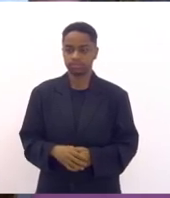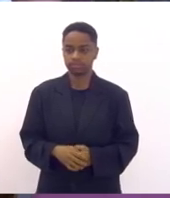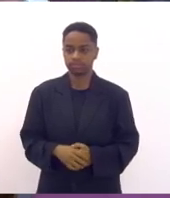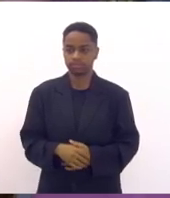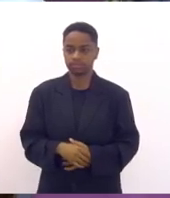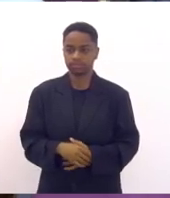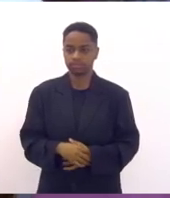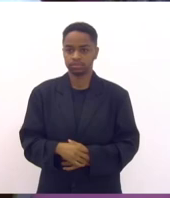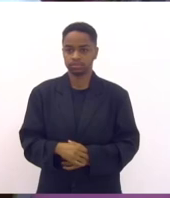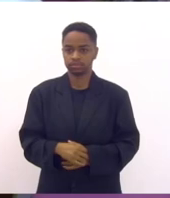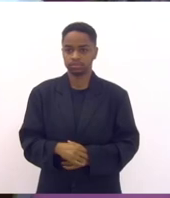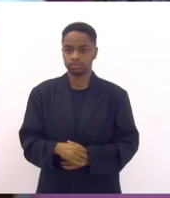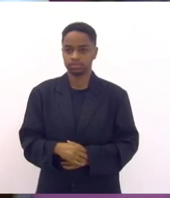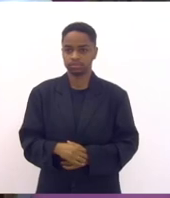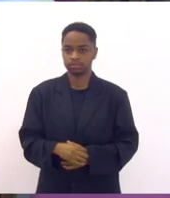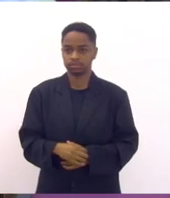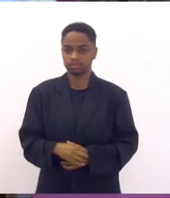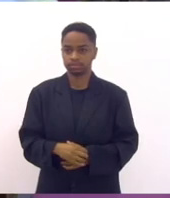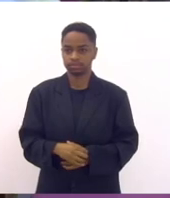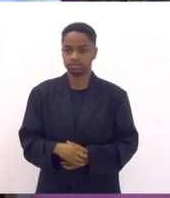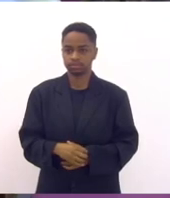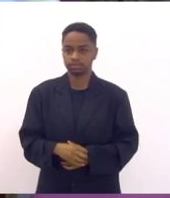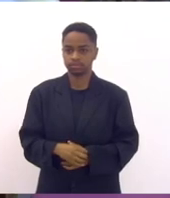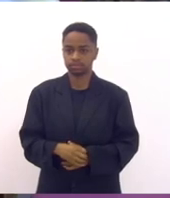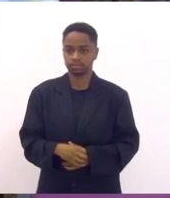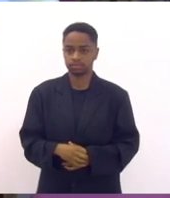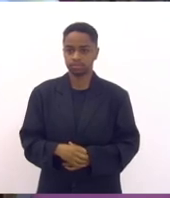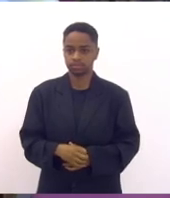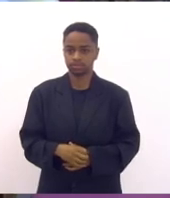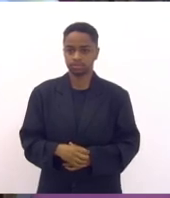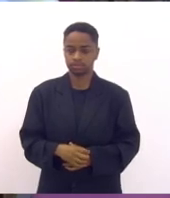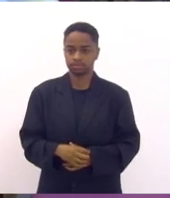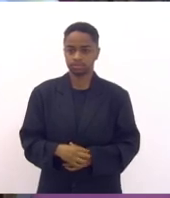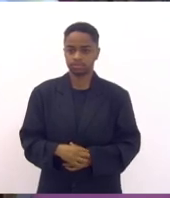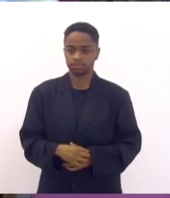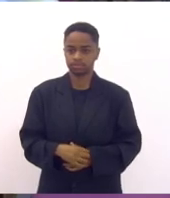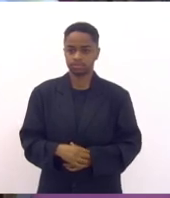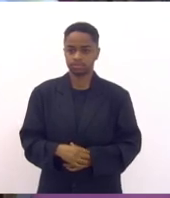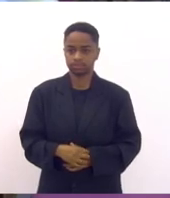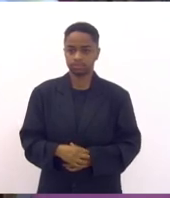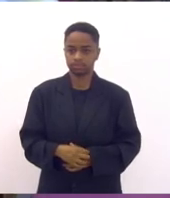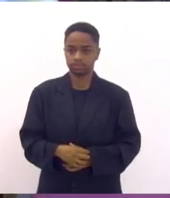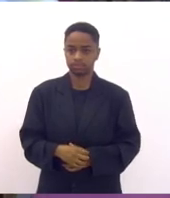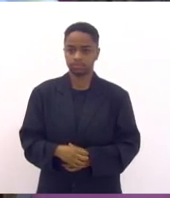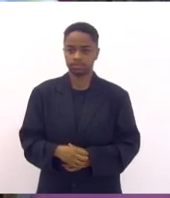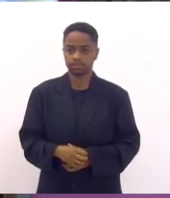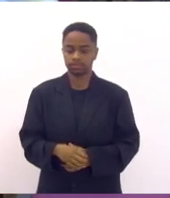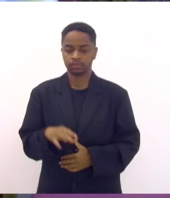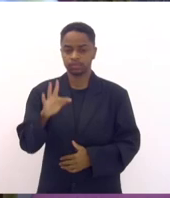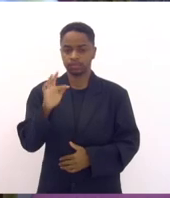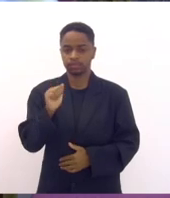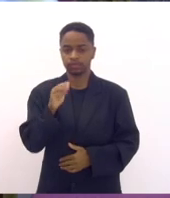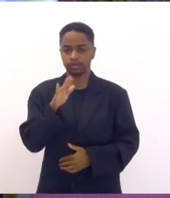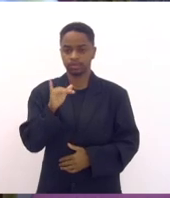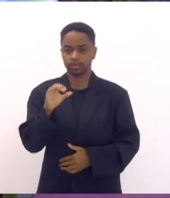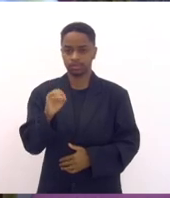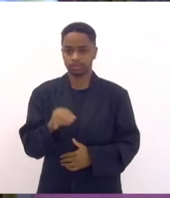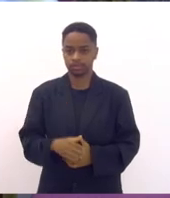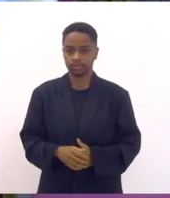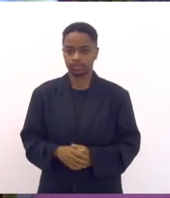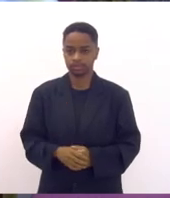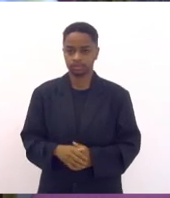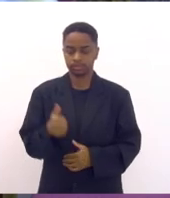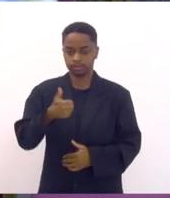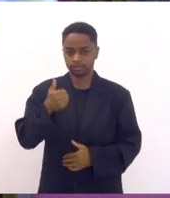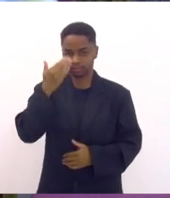fala então por favor Aqui quem Desculpa então vamos lá Fábio na verdade primeiro